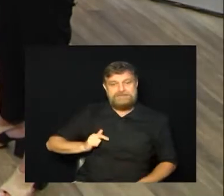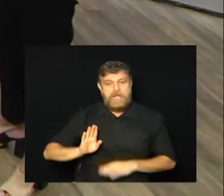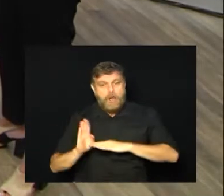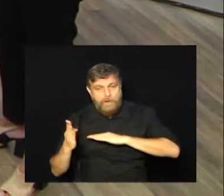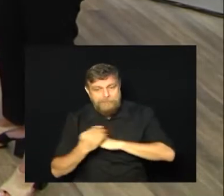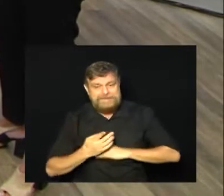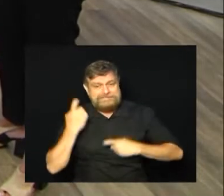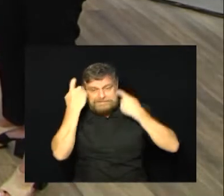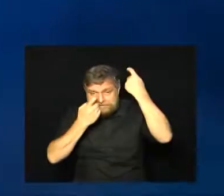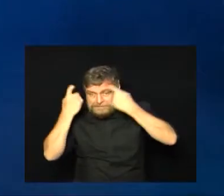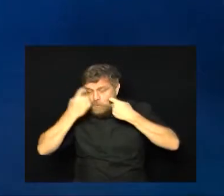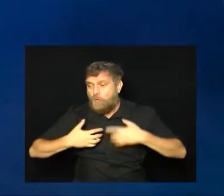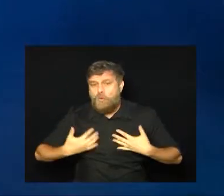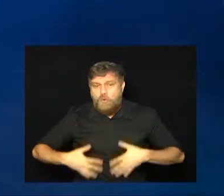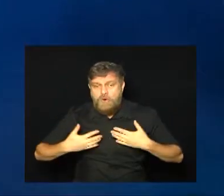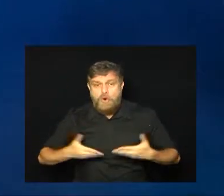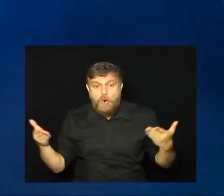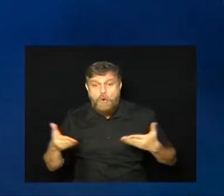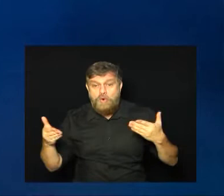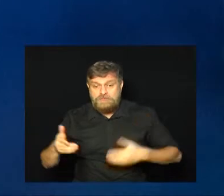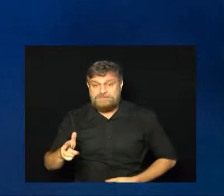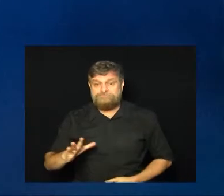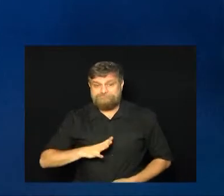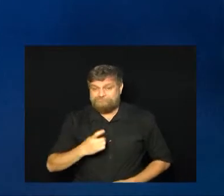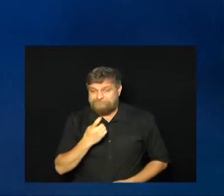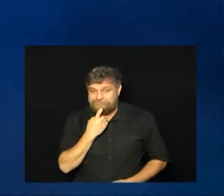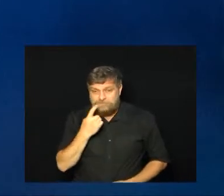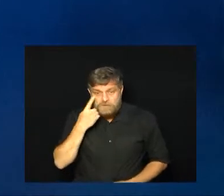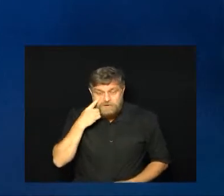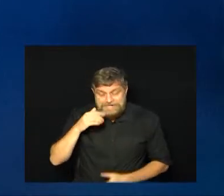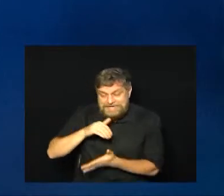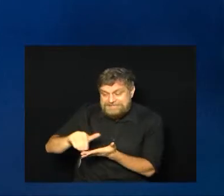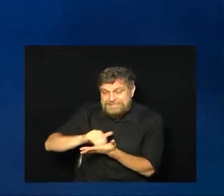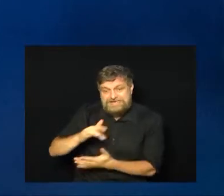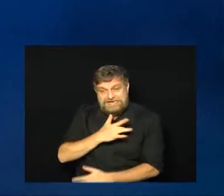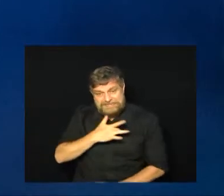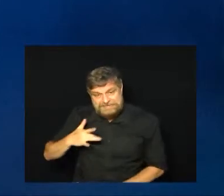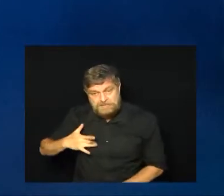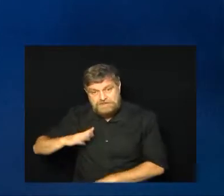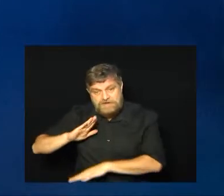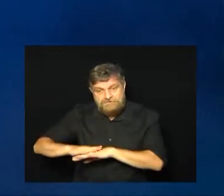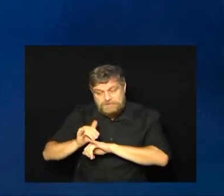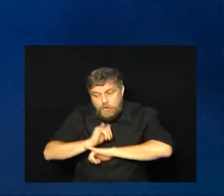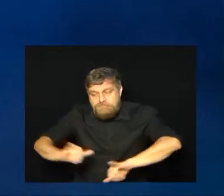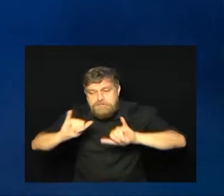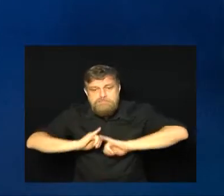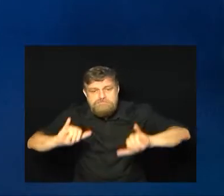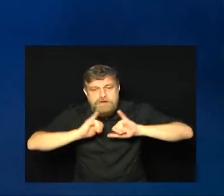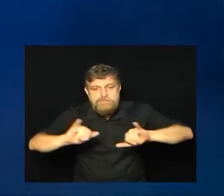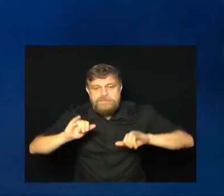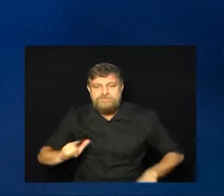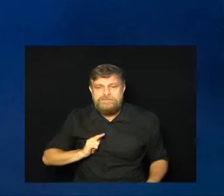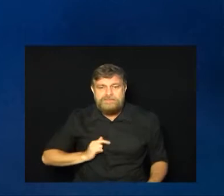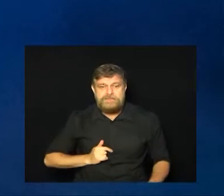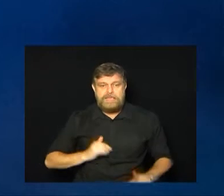estão preocupando hoje aqui em Campinas. Olha só, a Secretaria Municipal de Saúde que fez esse comunicado: Cidade